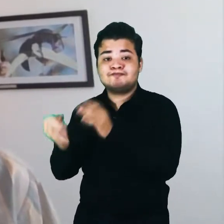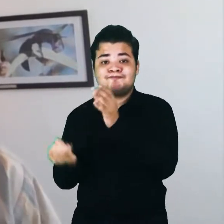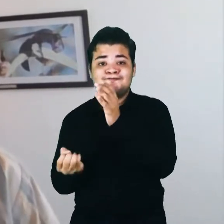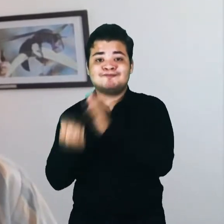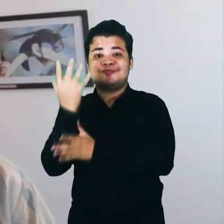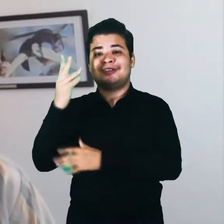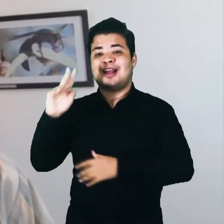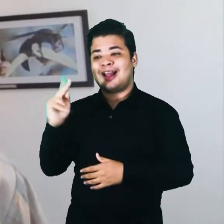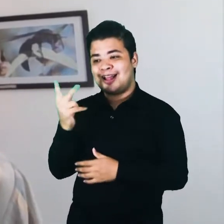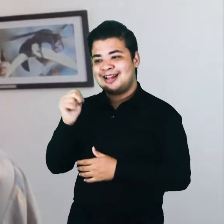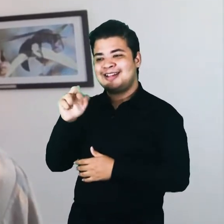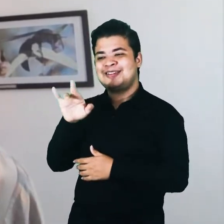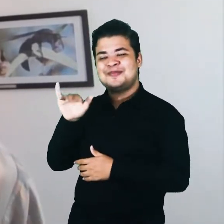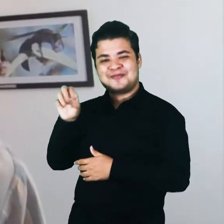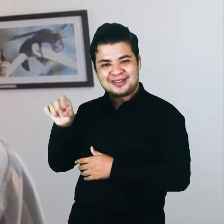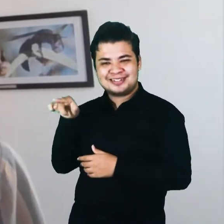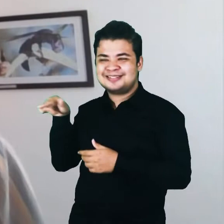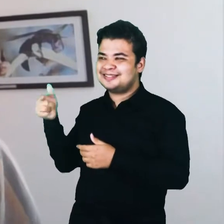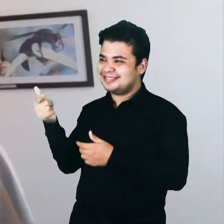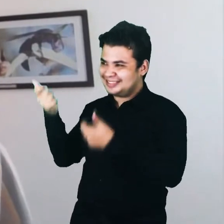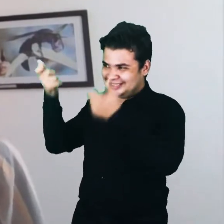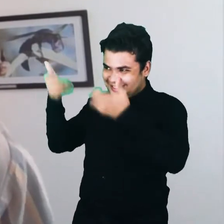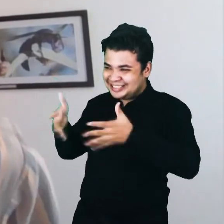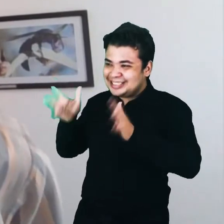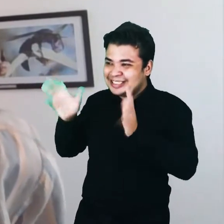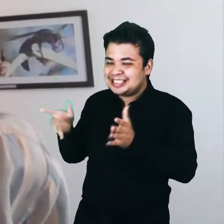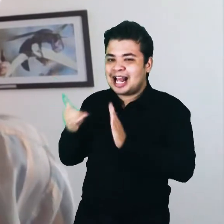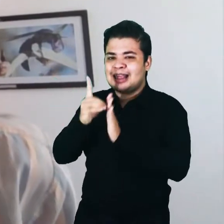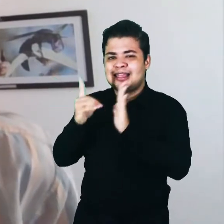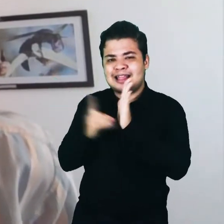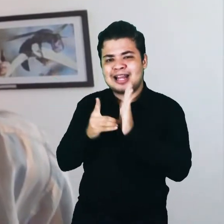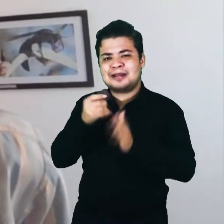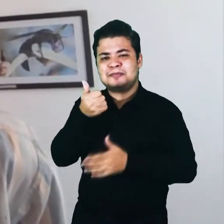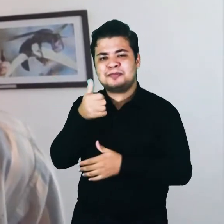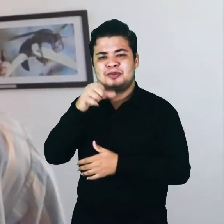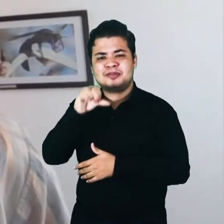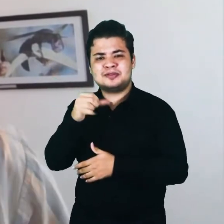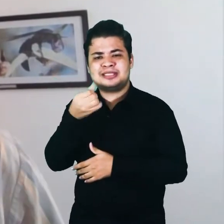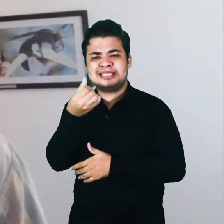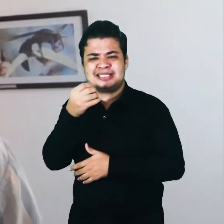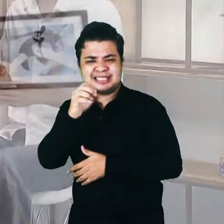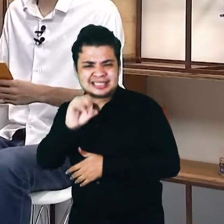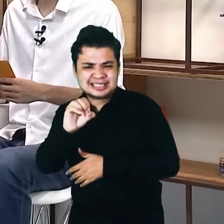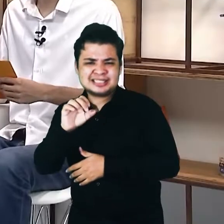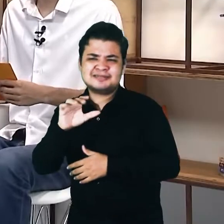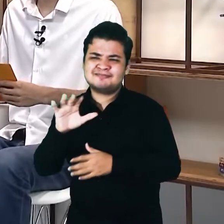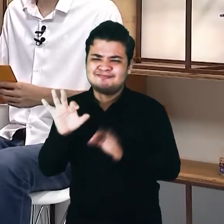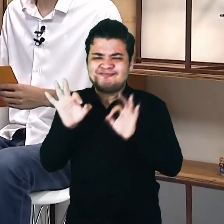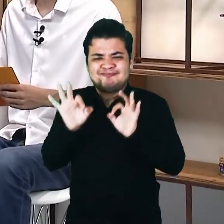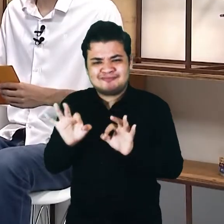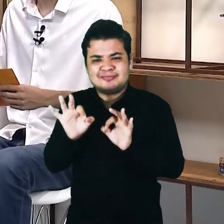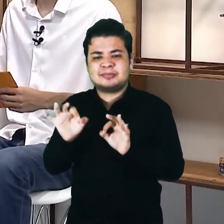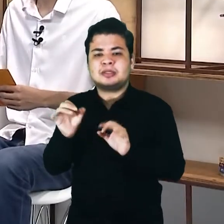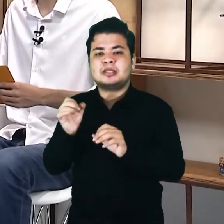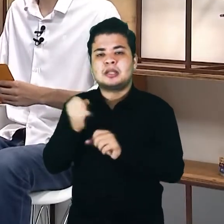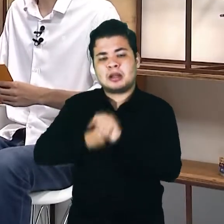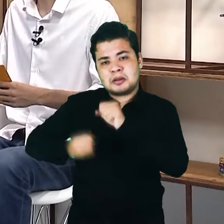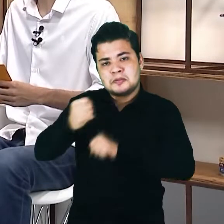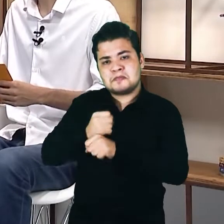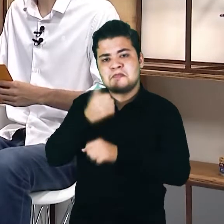já disse, né? Na década de 1960, mais especificamente em